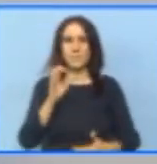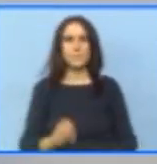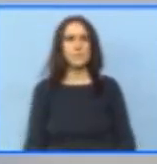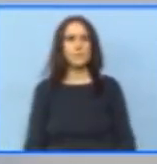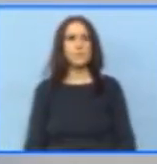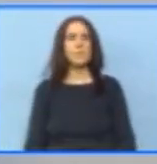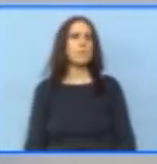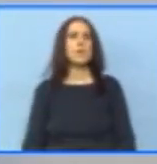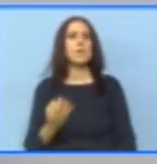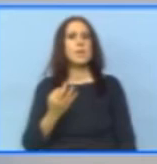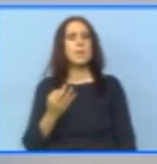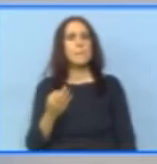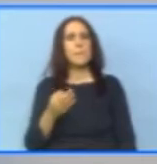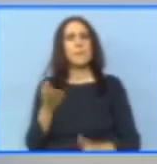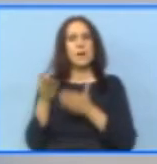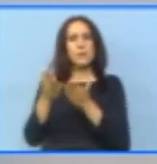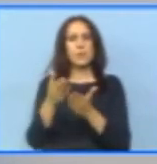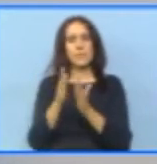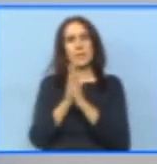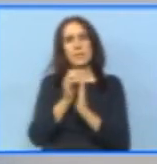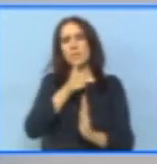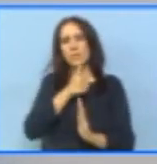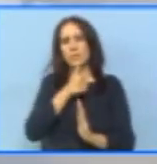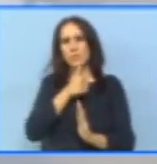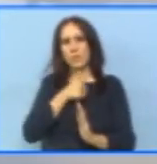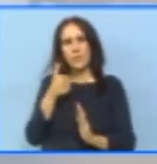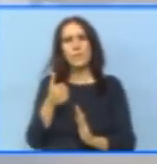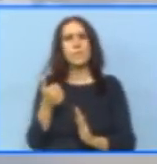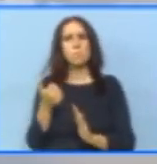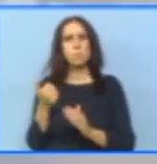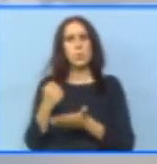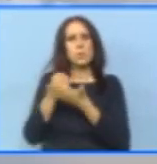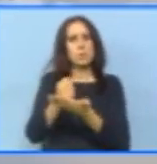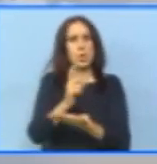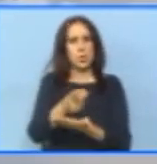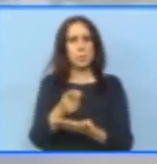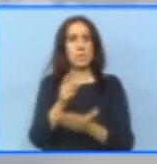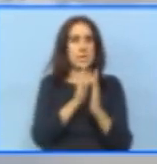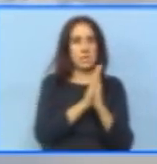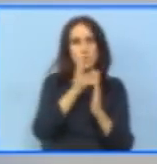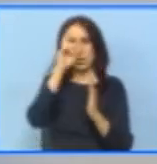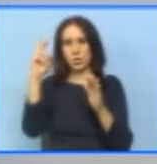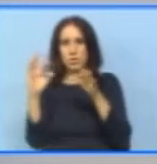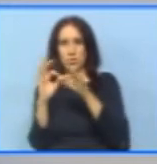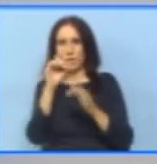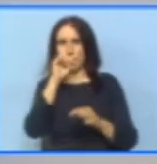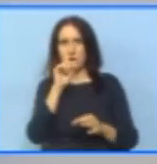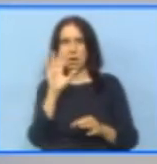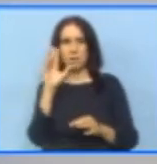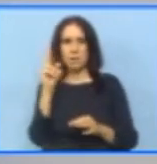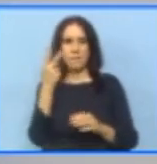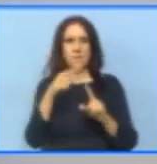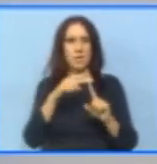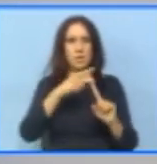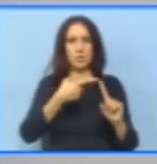o contributo da ajuda à Igreja que Sofre para ligar Fátima à Rússia? E recordo sobretudo 2 acontecimentos dos anos 90, uma transmissão em